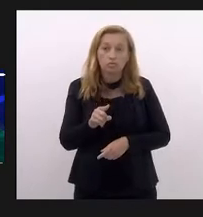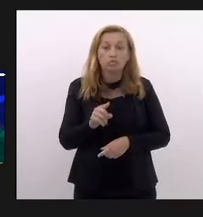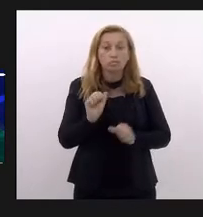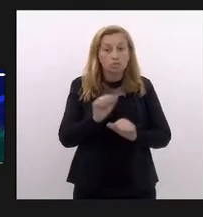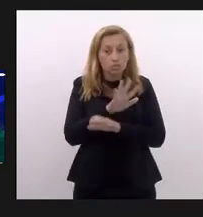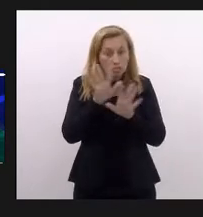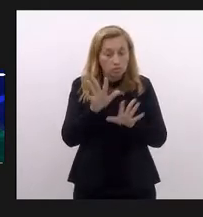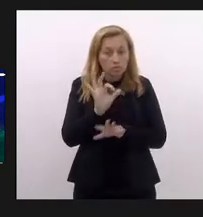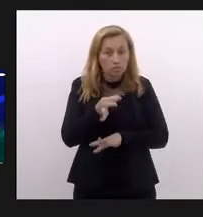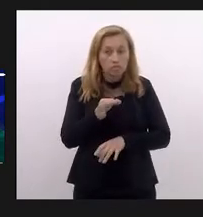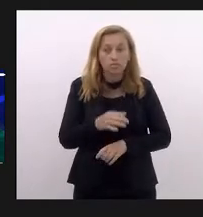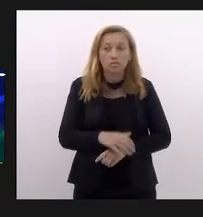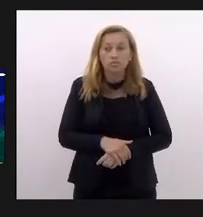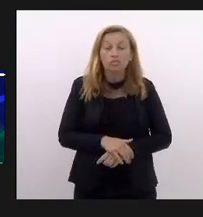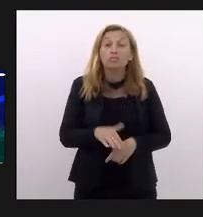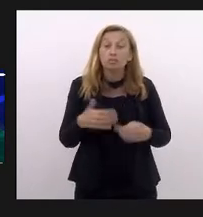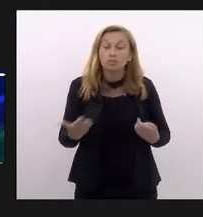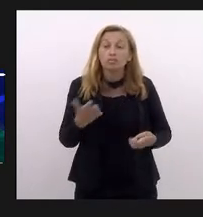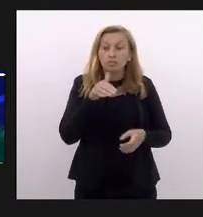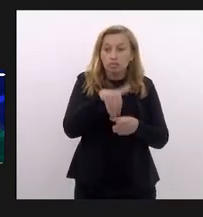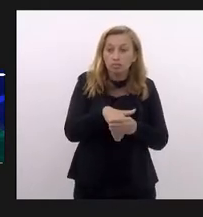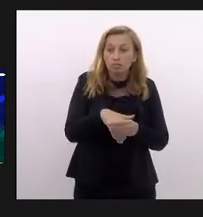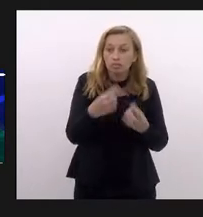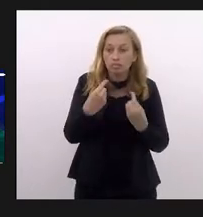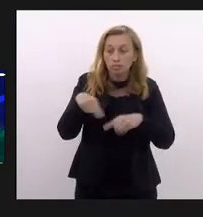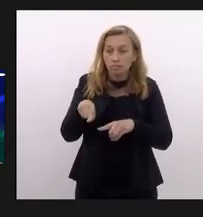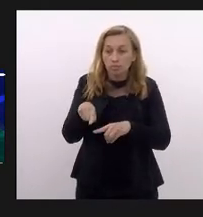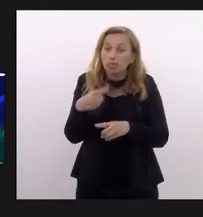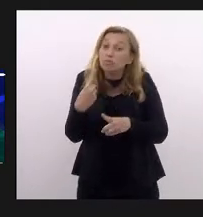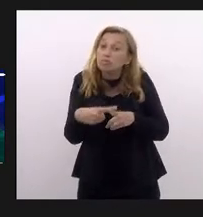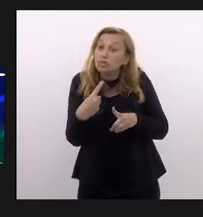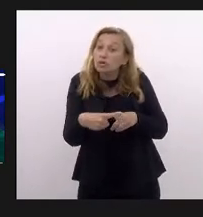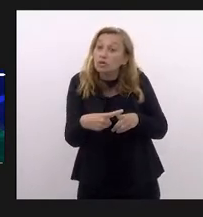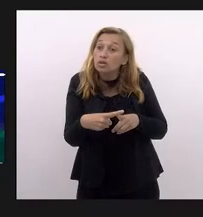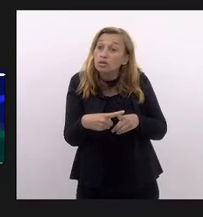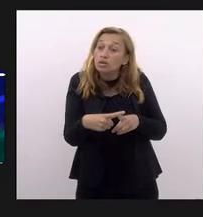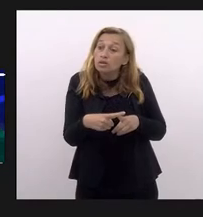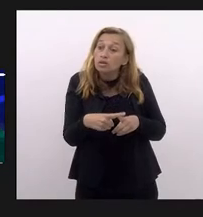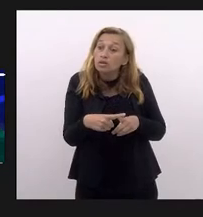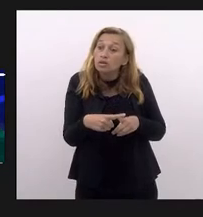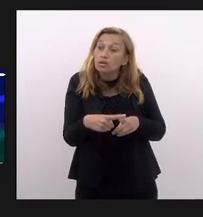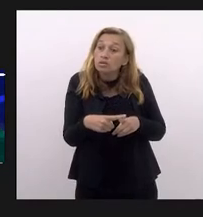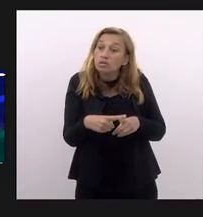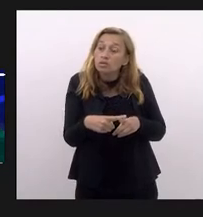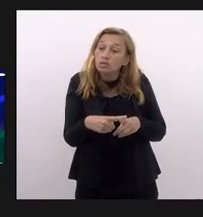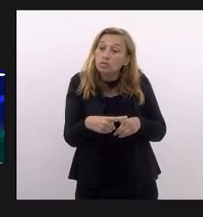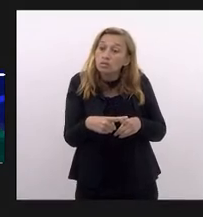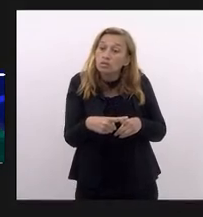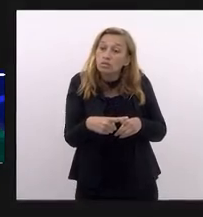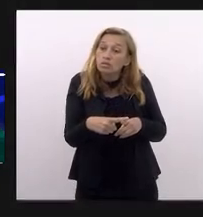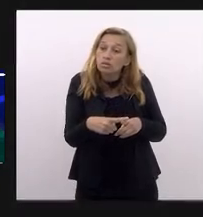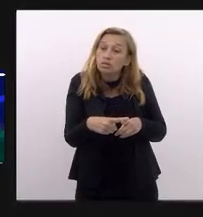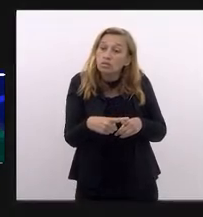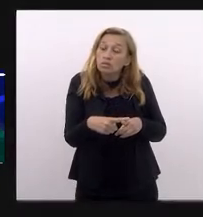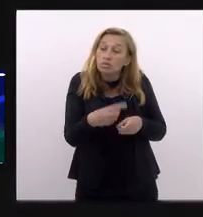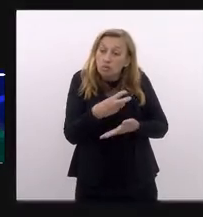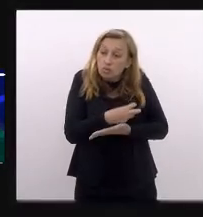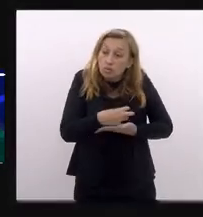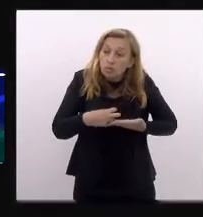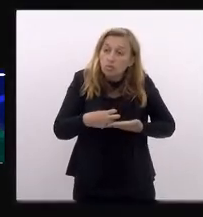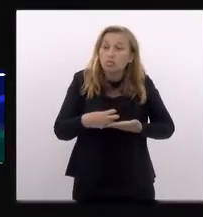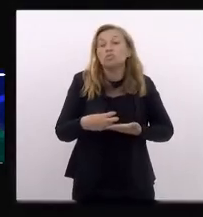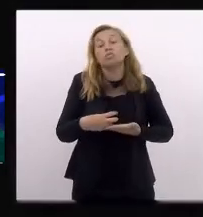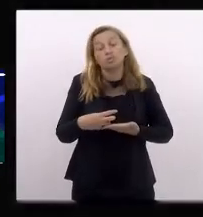problema clareza disso então meu voto é contra porque a gente passou uma